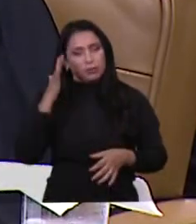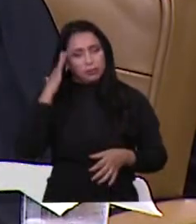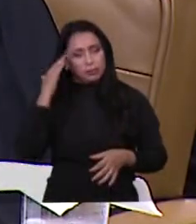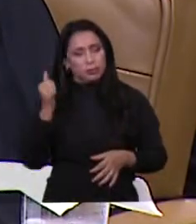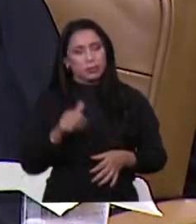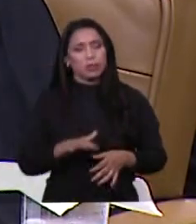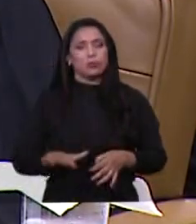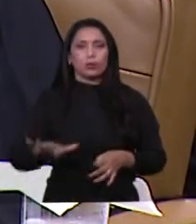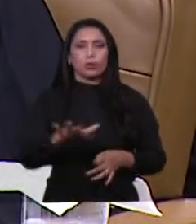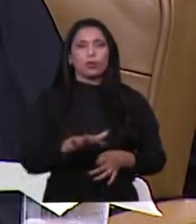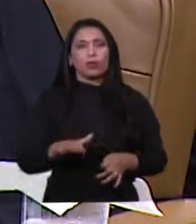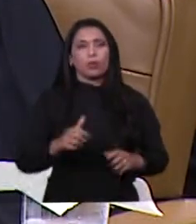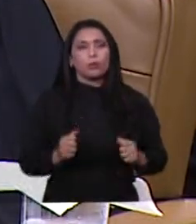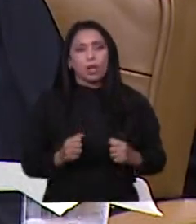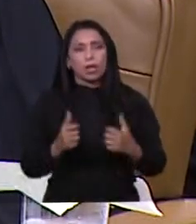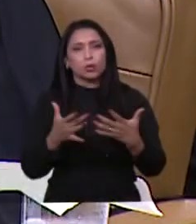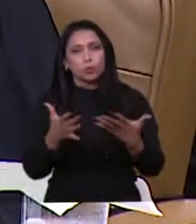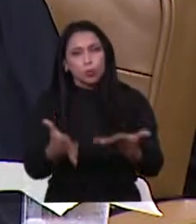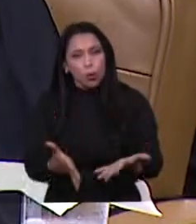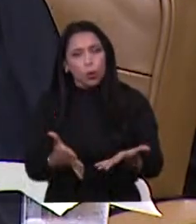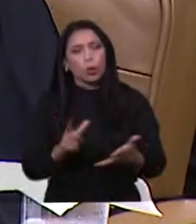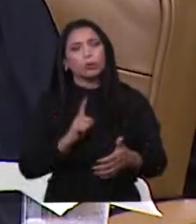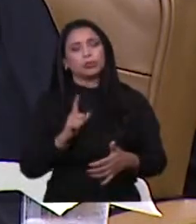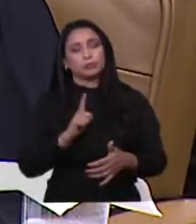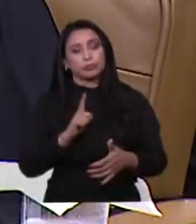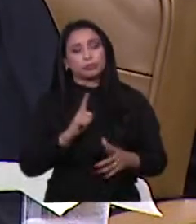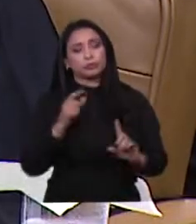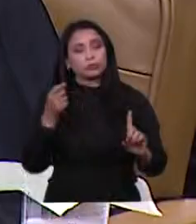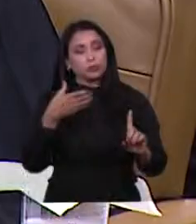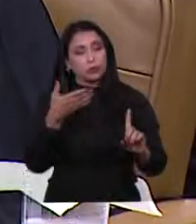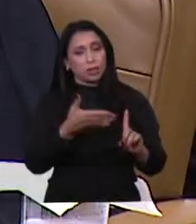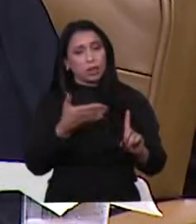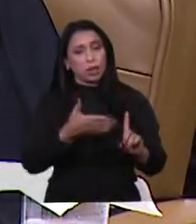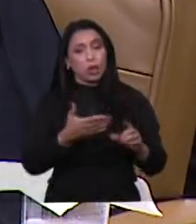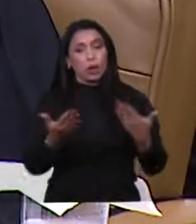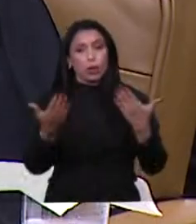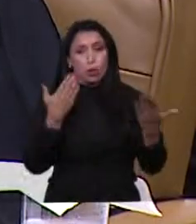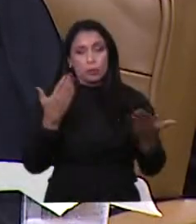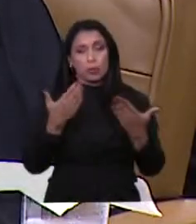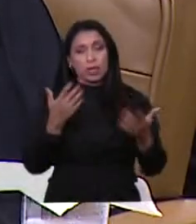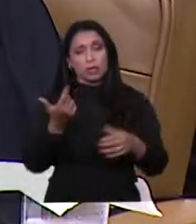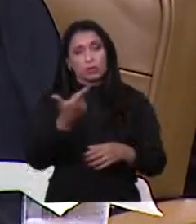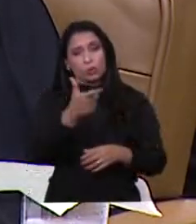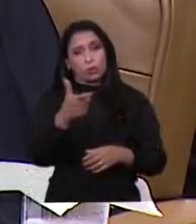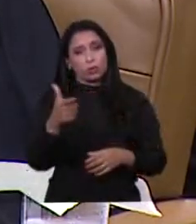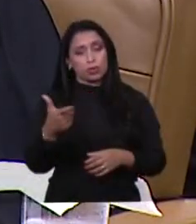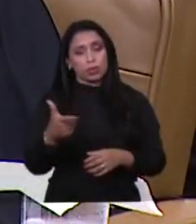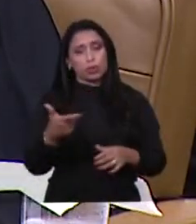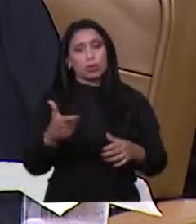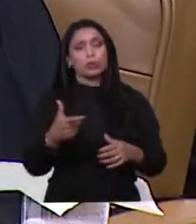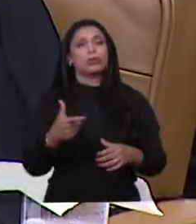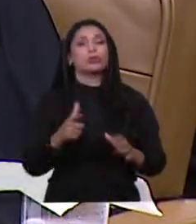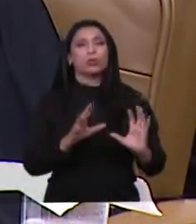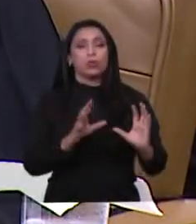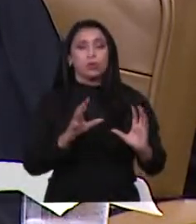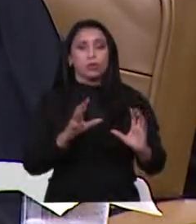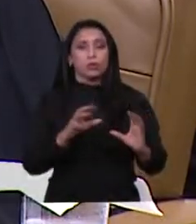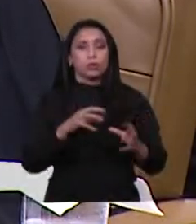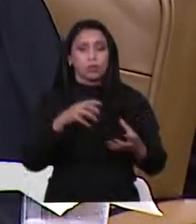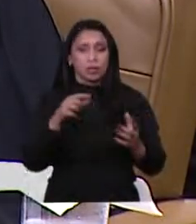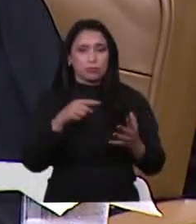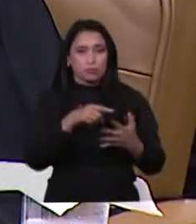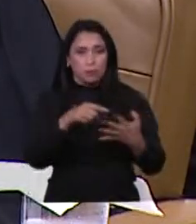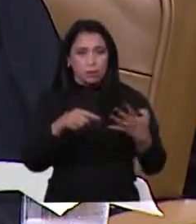os reflexos do comportamento do agente em relação aos demais envolvidos. Fecho aspas